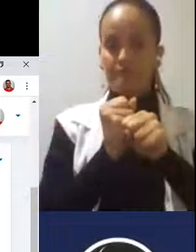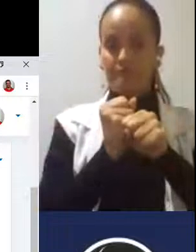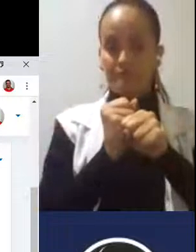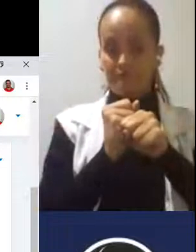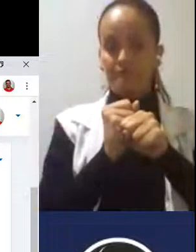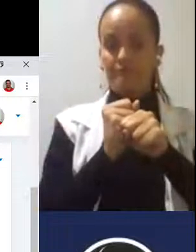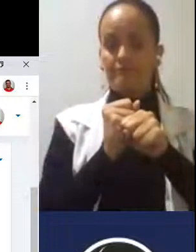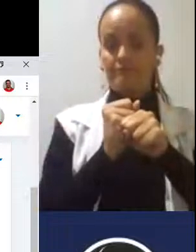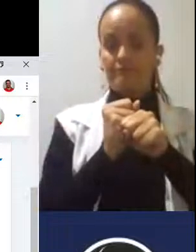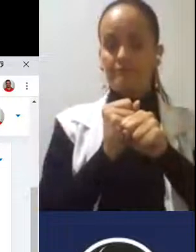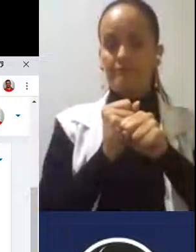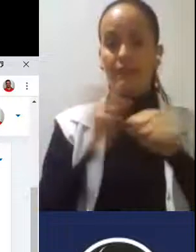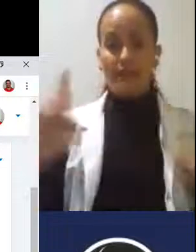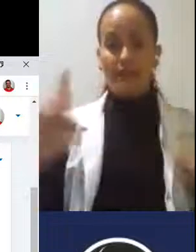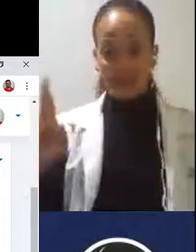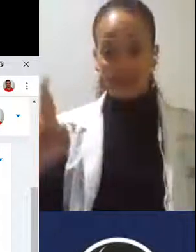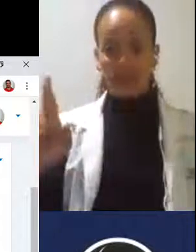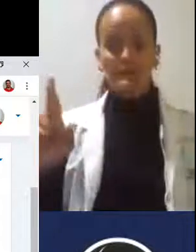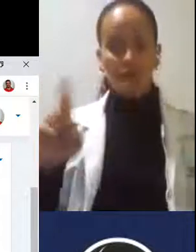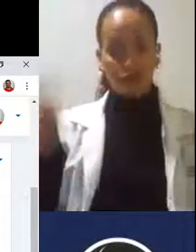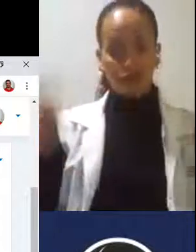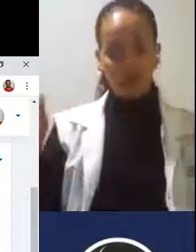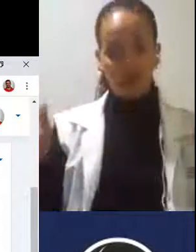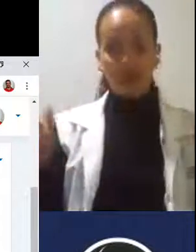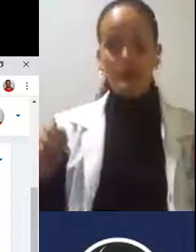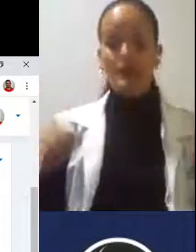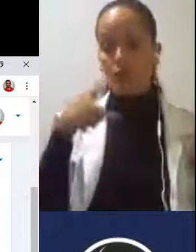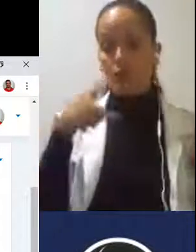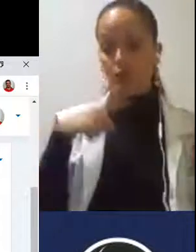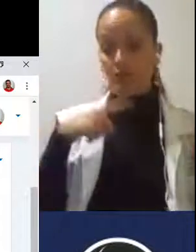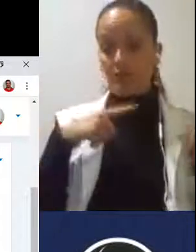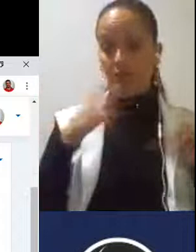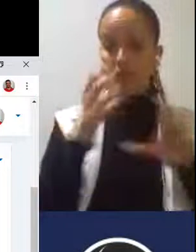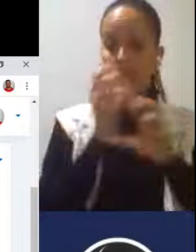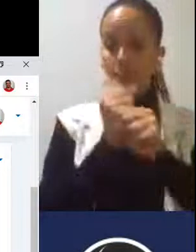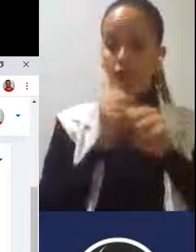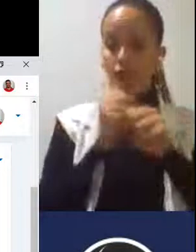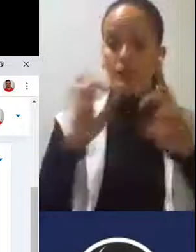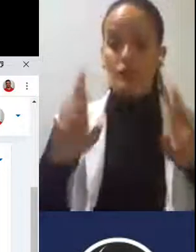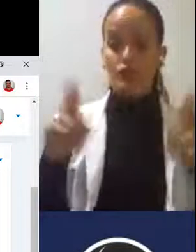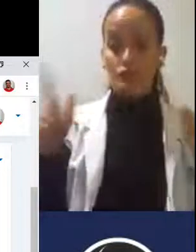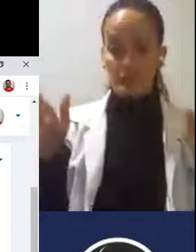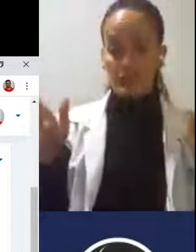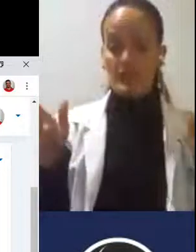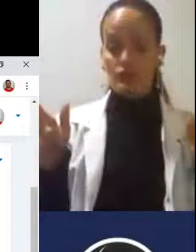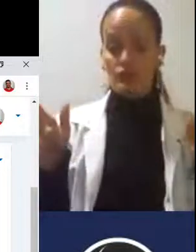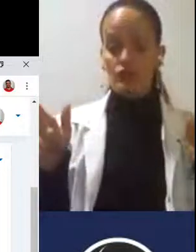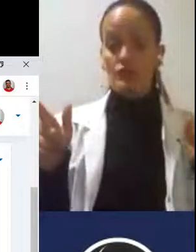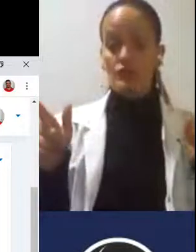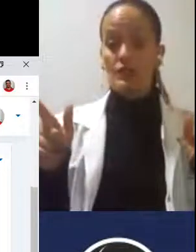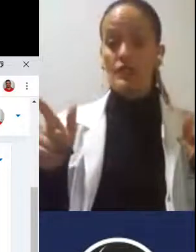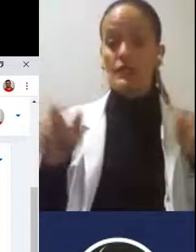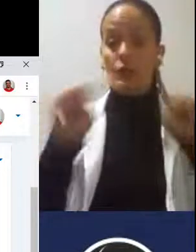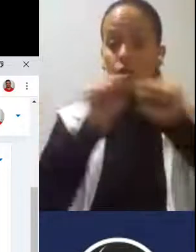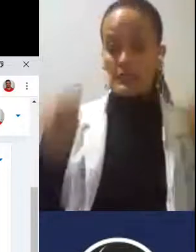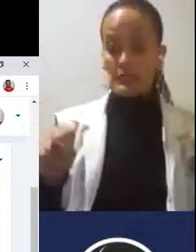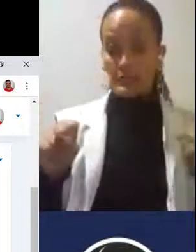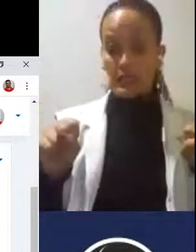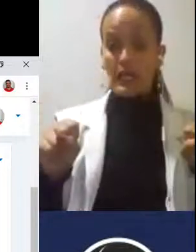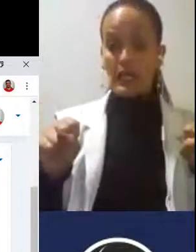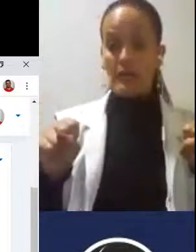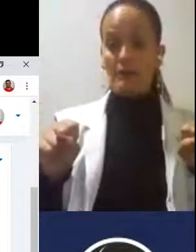a resistência, certo? Então, tem uma fórmula específica. Então, característica do sistema em paralelo. Vamos ver, ó. Na